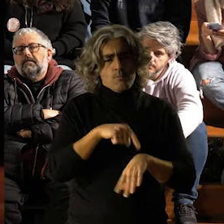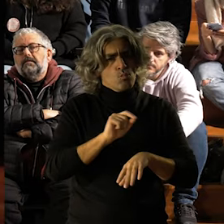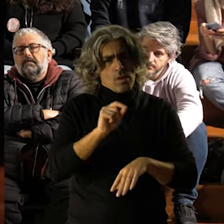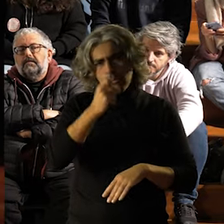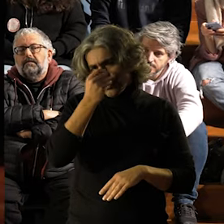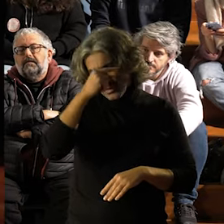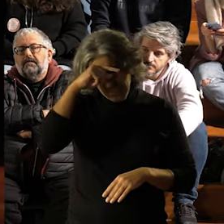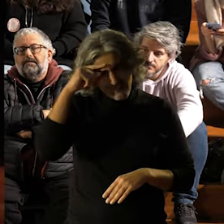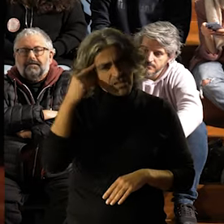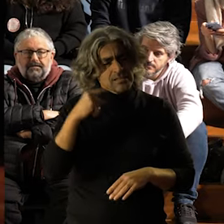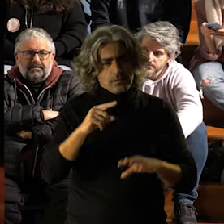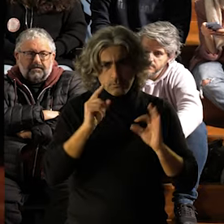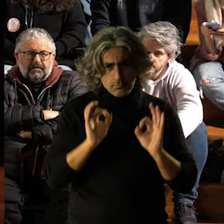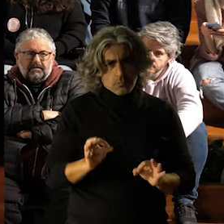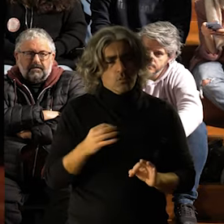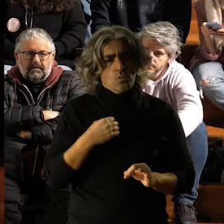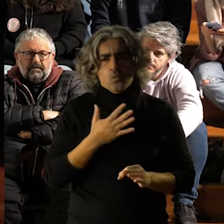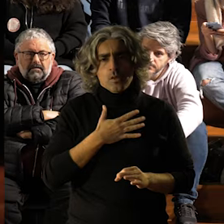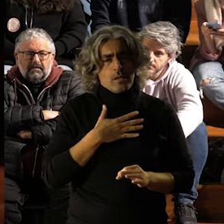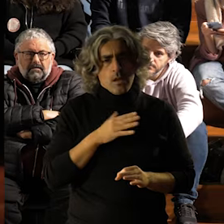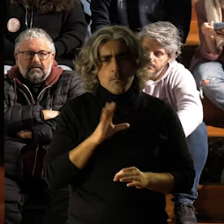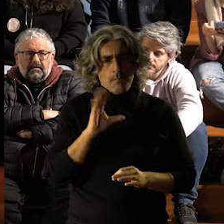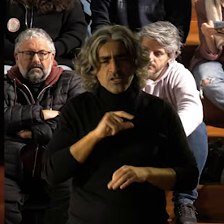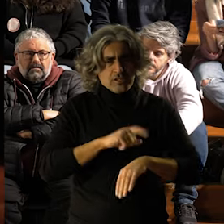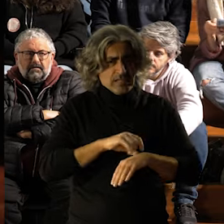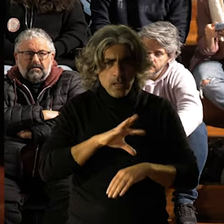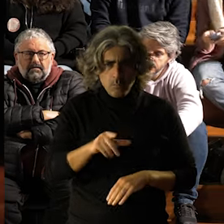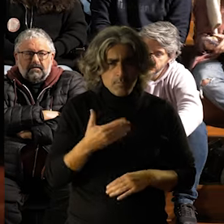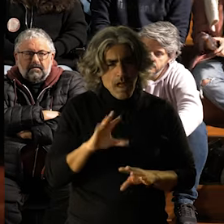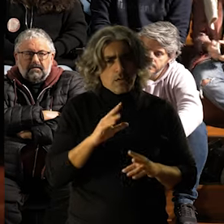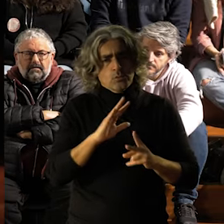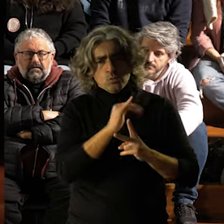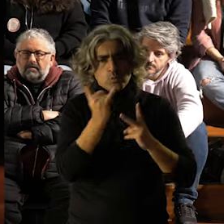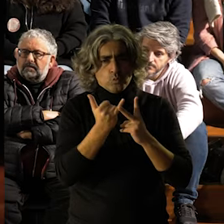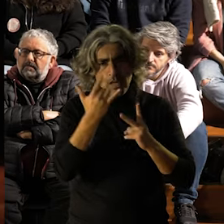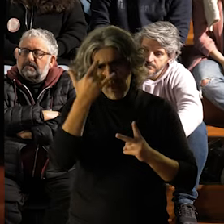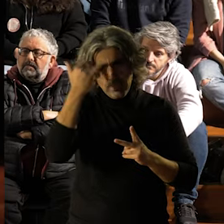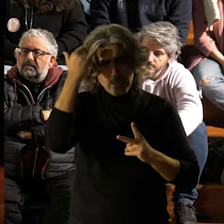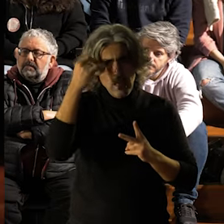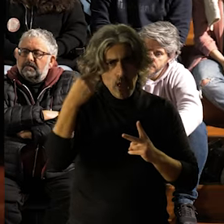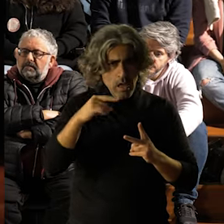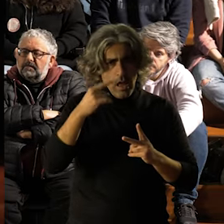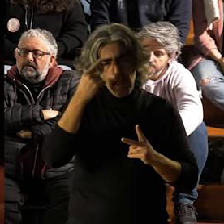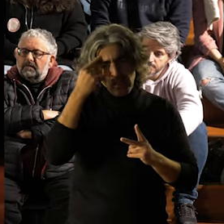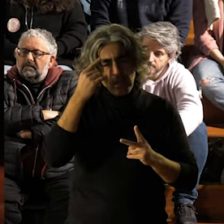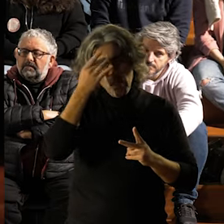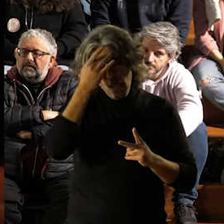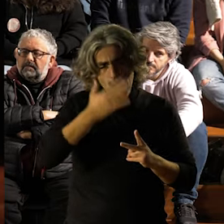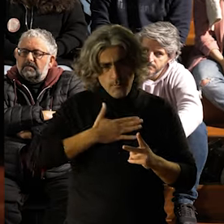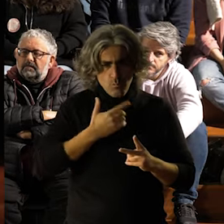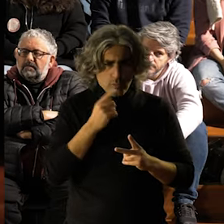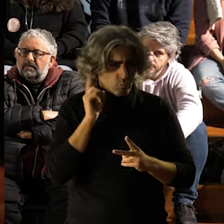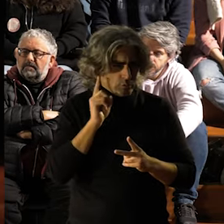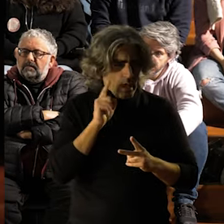difícil. E por isso não vos quero tomar mais tempo, mas há uma segunda ideia que eu acho que é muito importante nesta